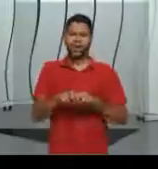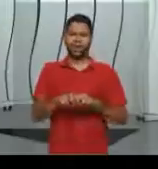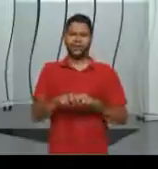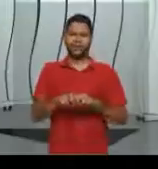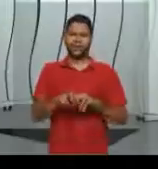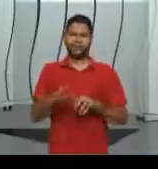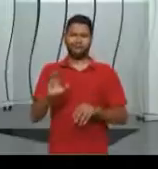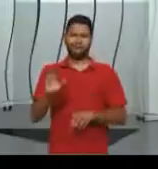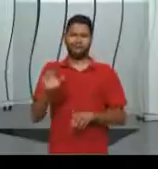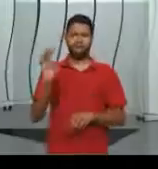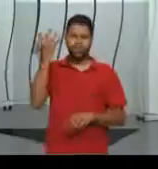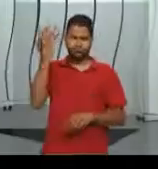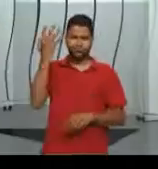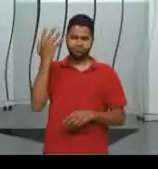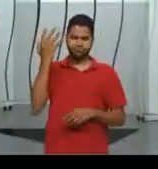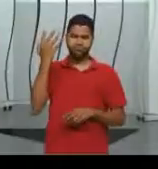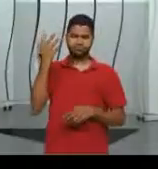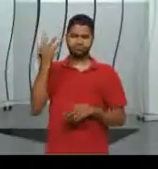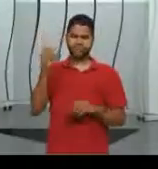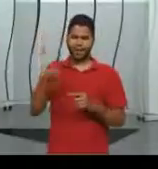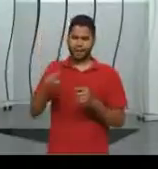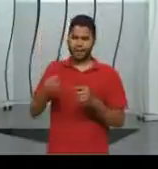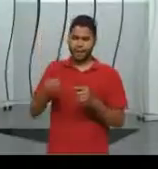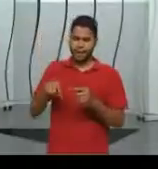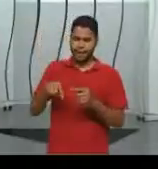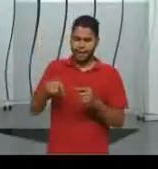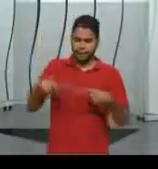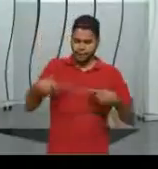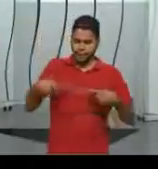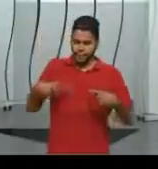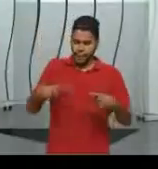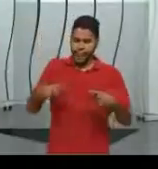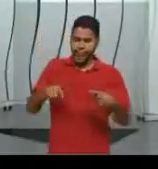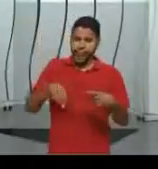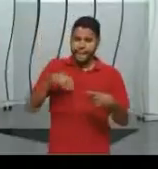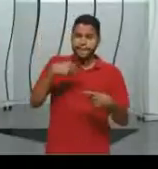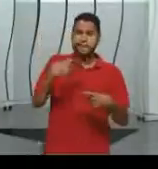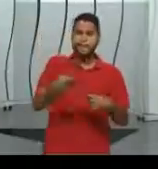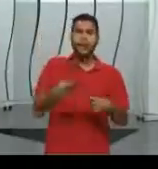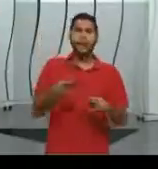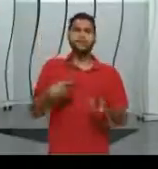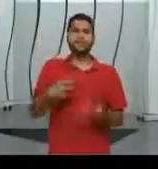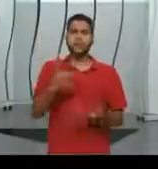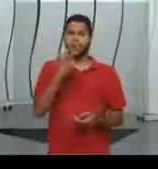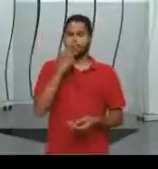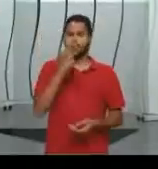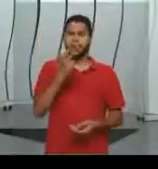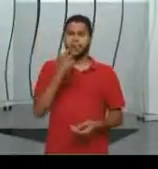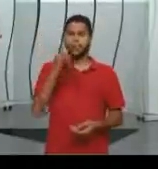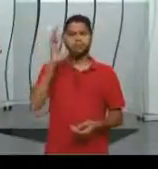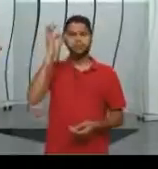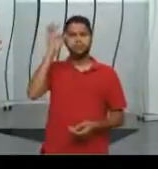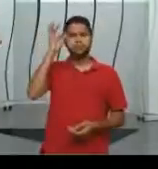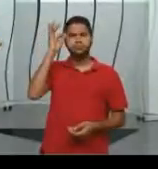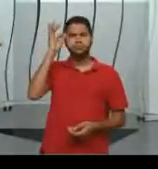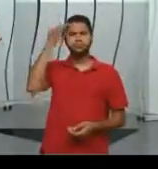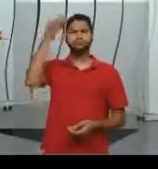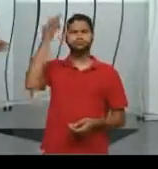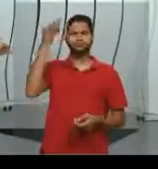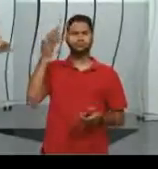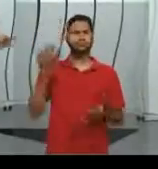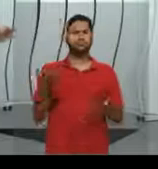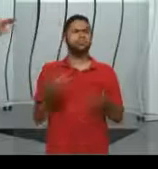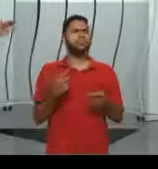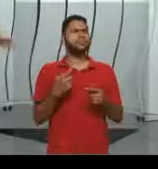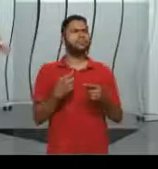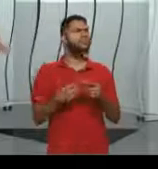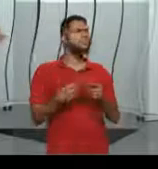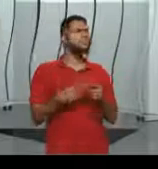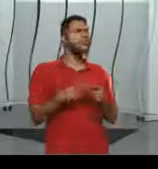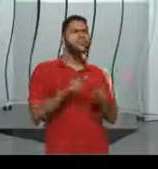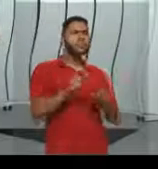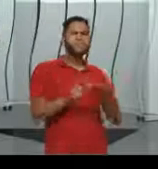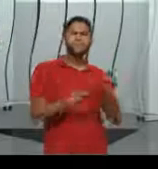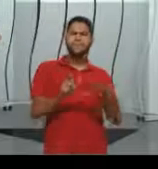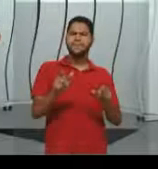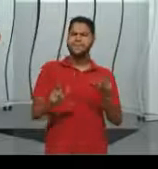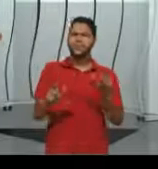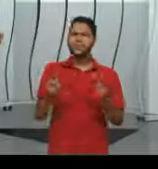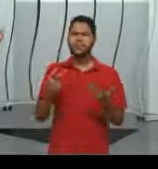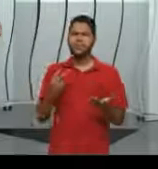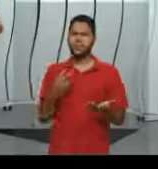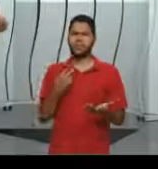pós-guerra. E é uma arte imediatista. Eles pretendem assim, por que as pessoas